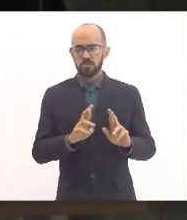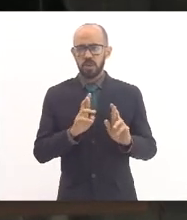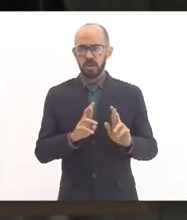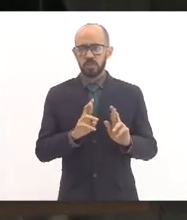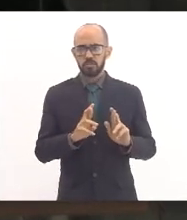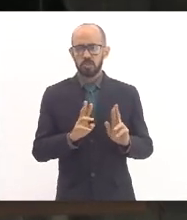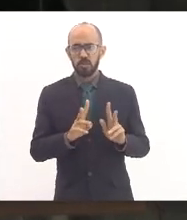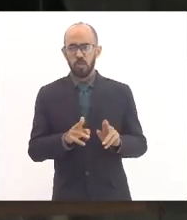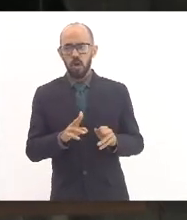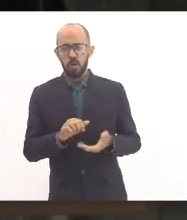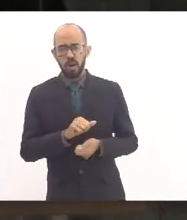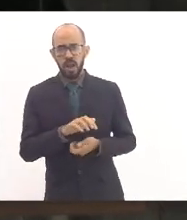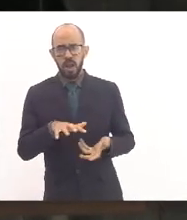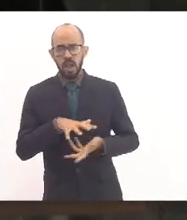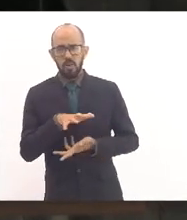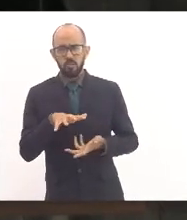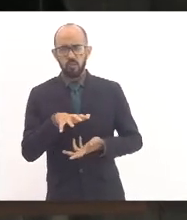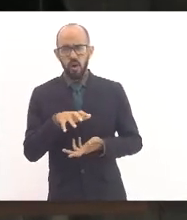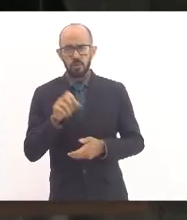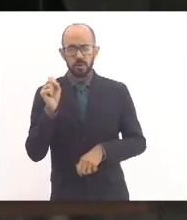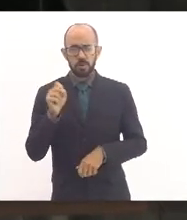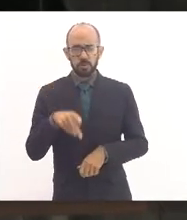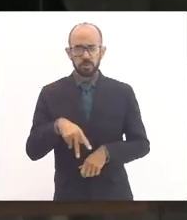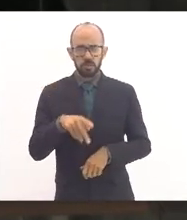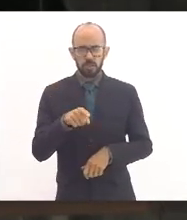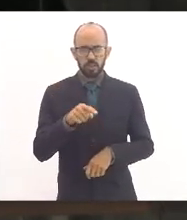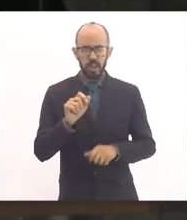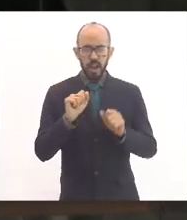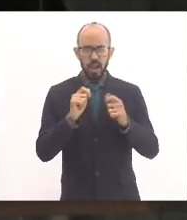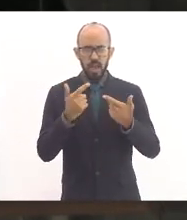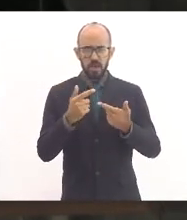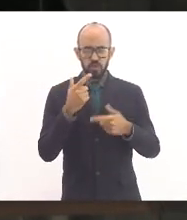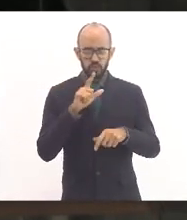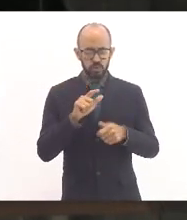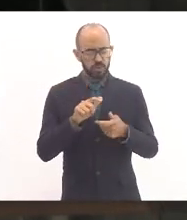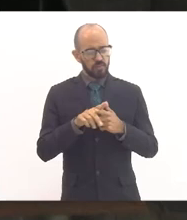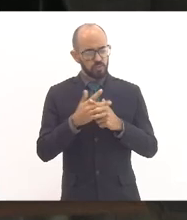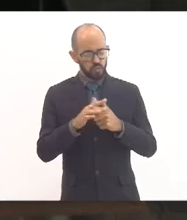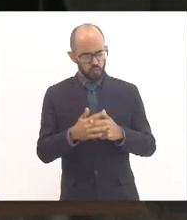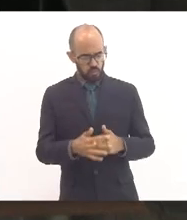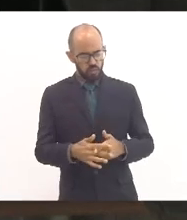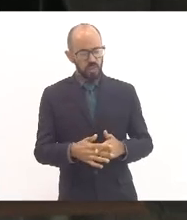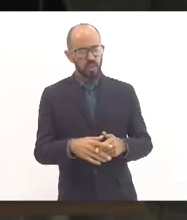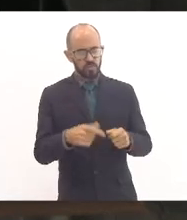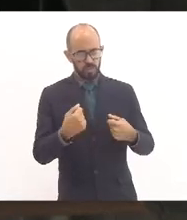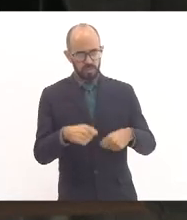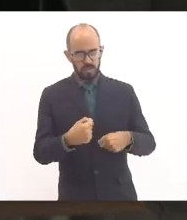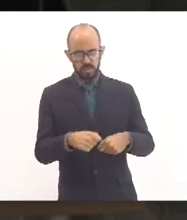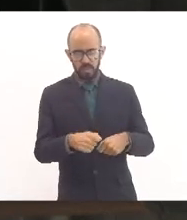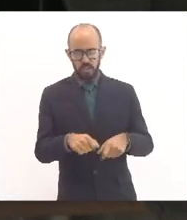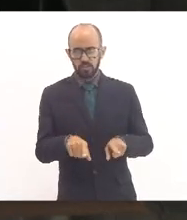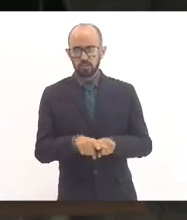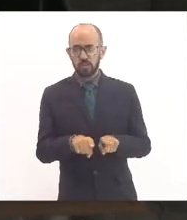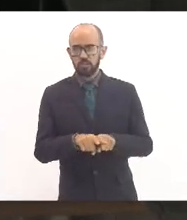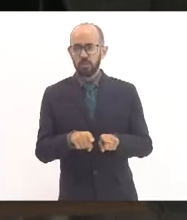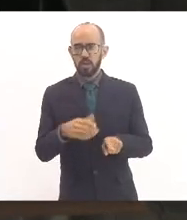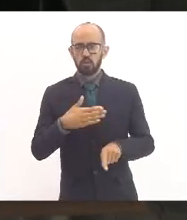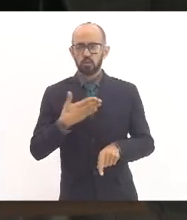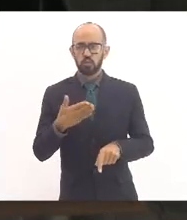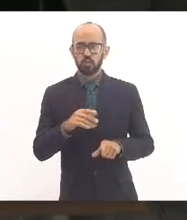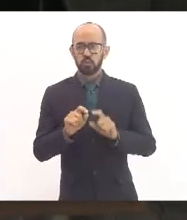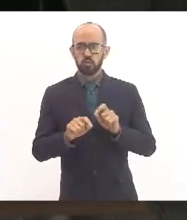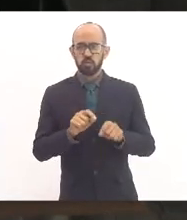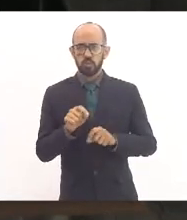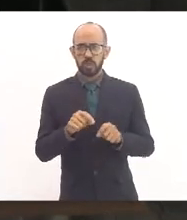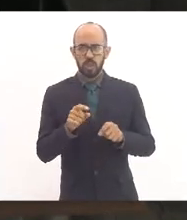reforma previdenciária que alerj consiga fazer os ajustes necessários pois ponto também a gente recebeu a parte